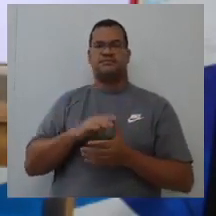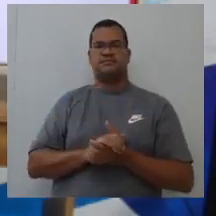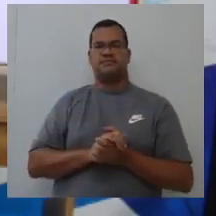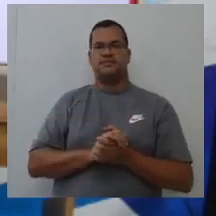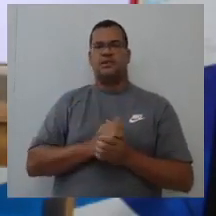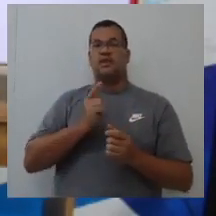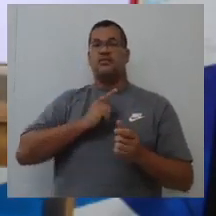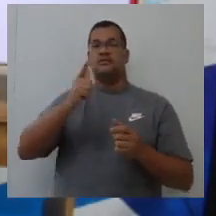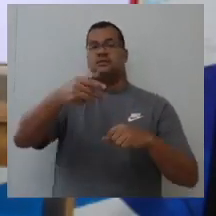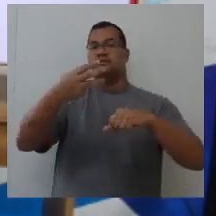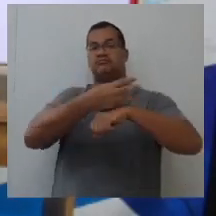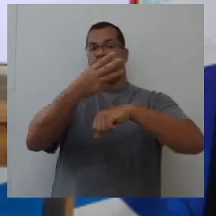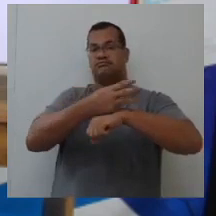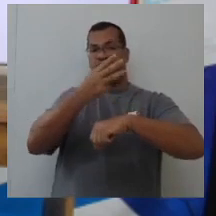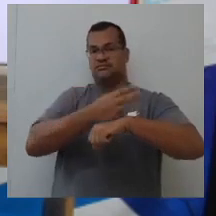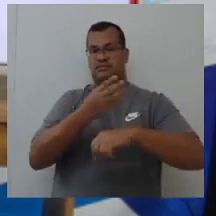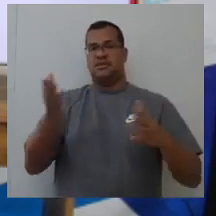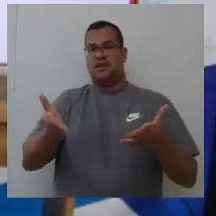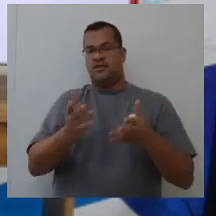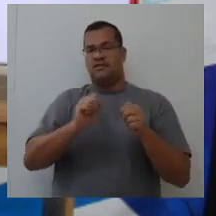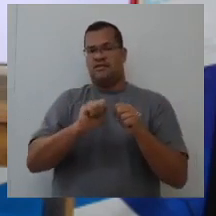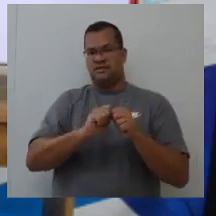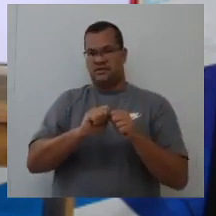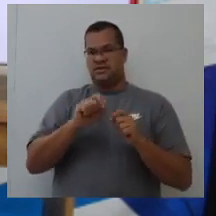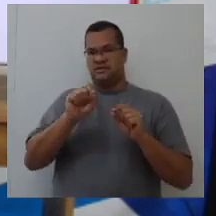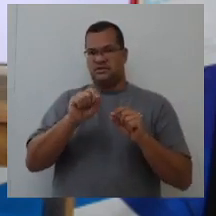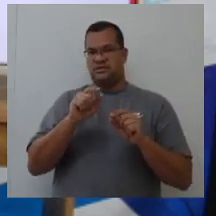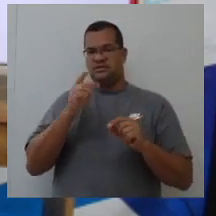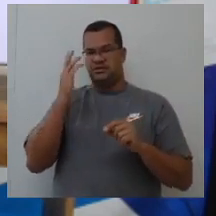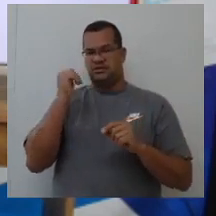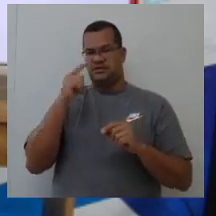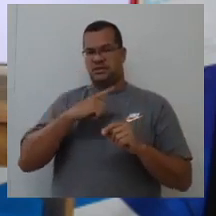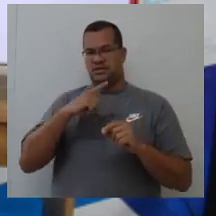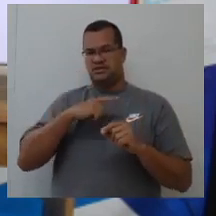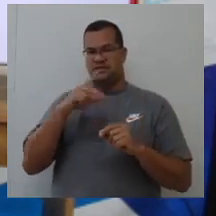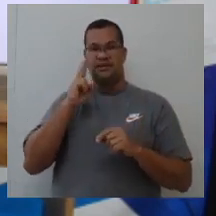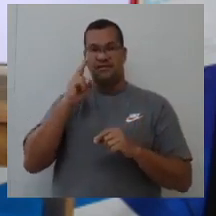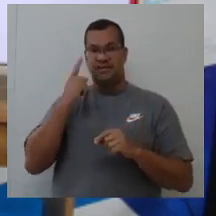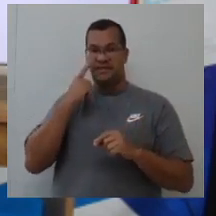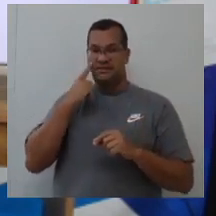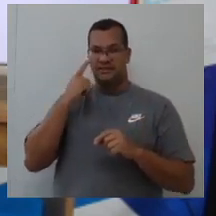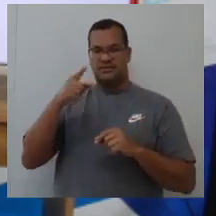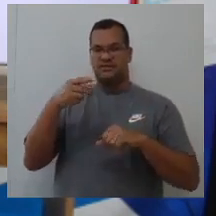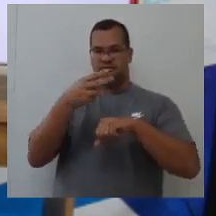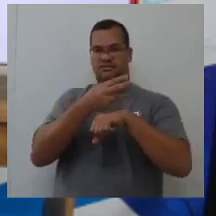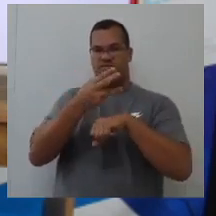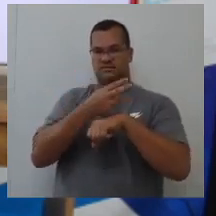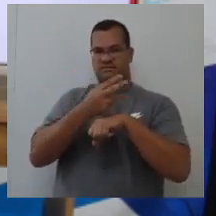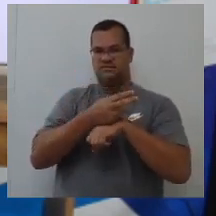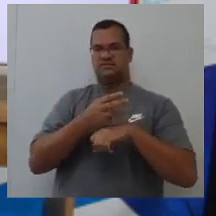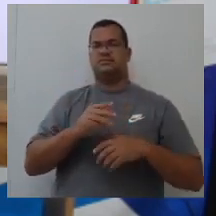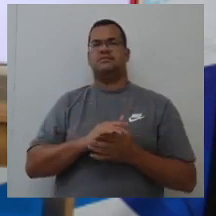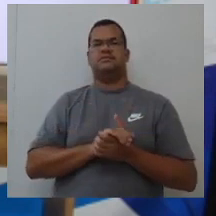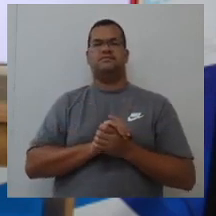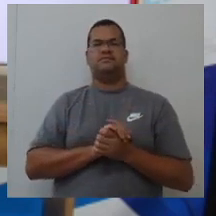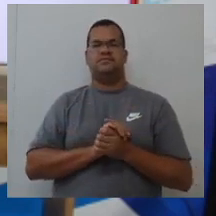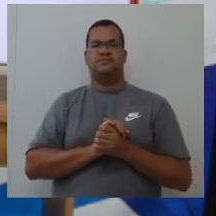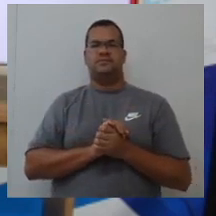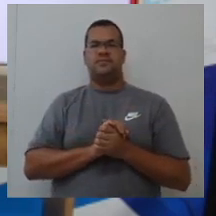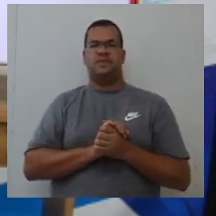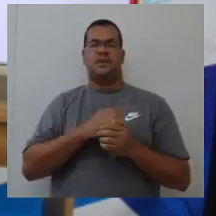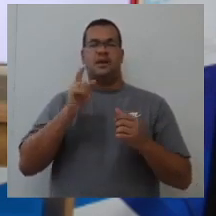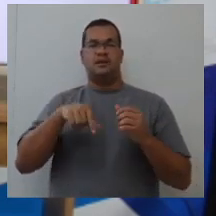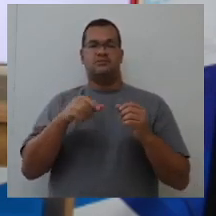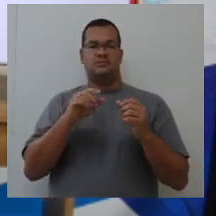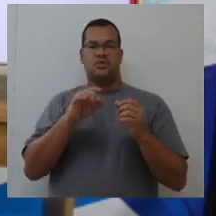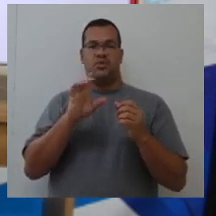no WhatsApp aí, vai fazer o seguinte. Eu sei que você está no Zap aí, eu estou vendo aí, olha aí, ó. Então você vai pegar aí, pega o